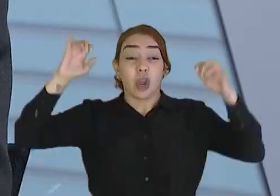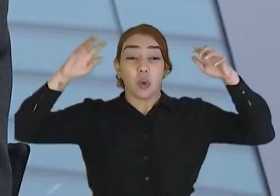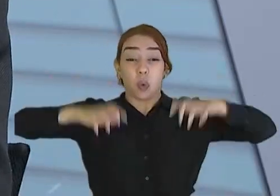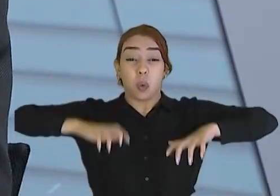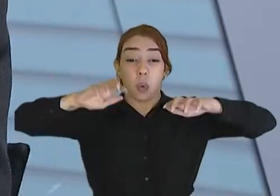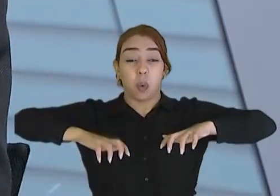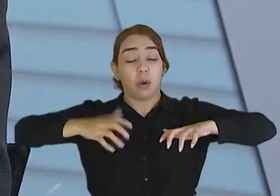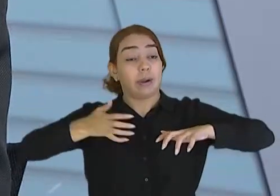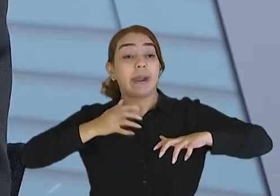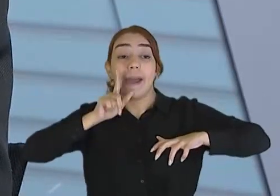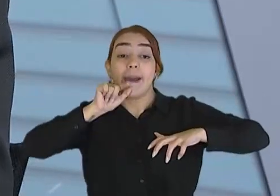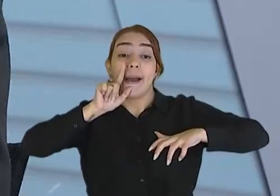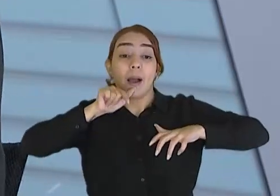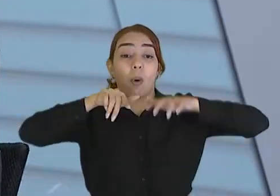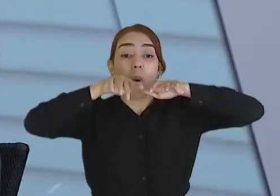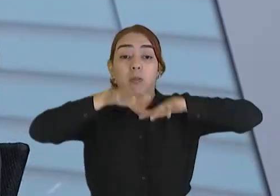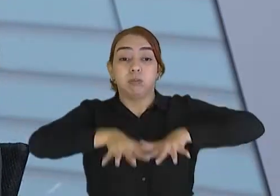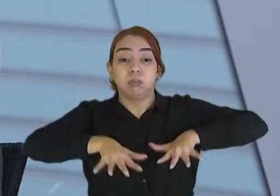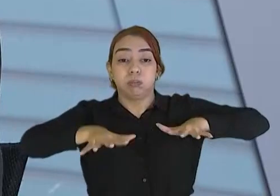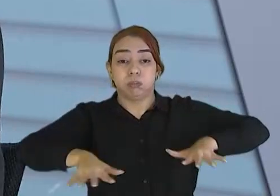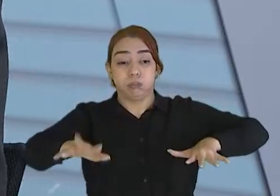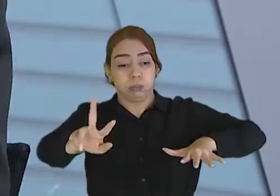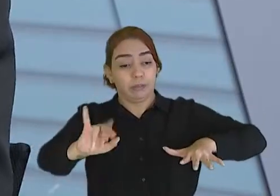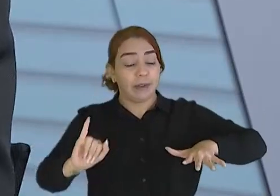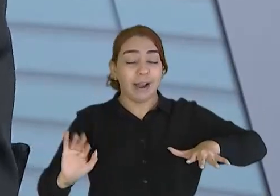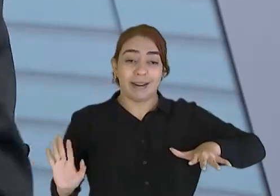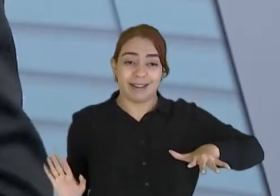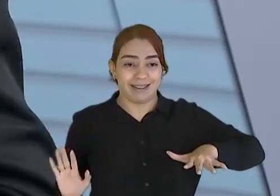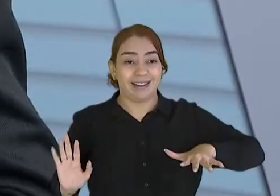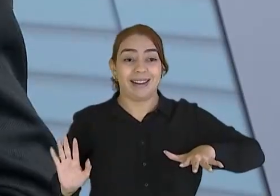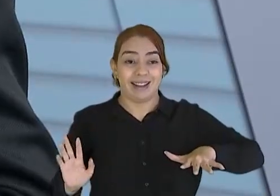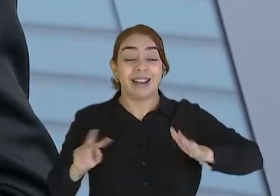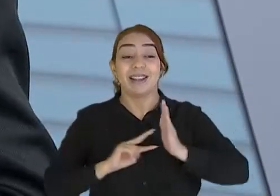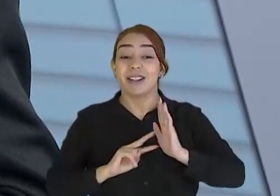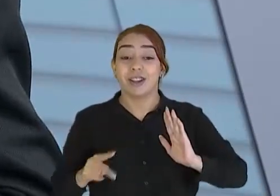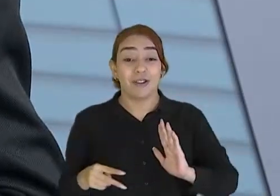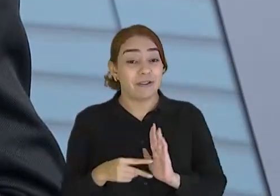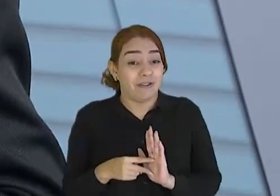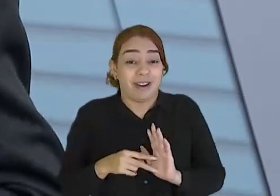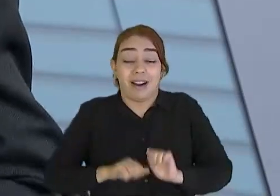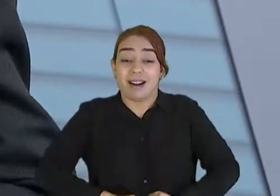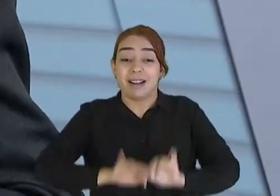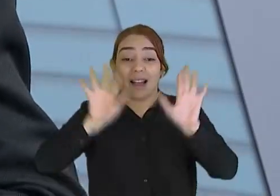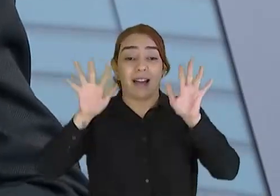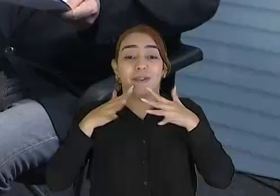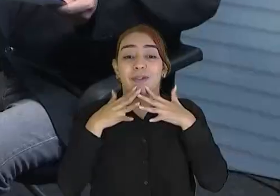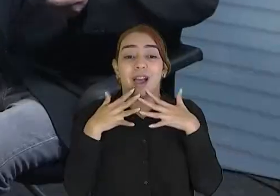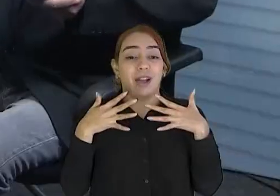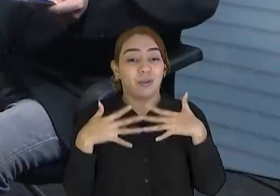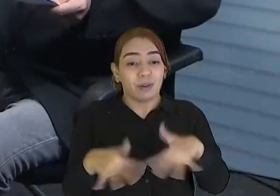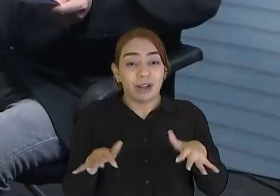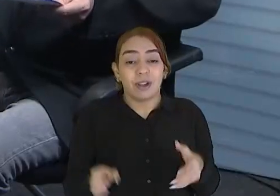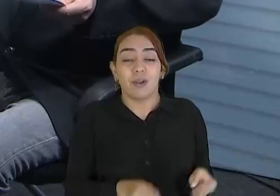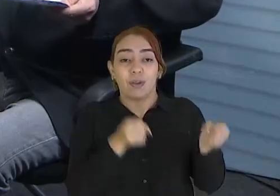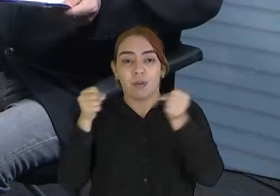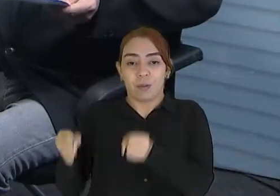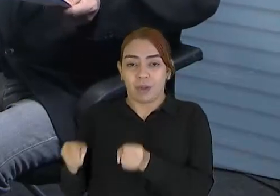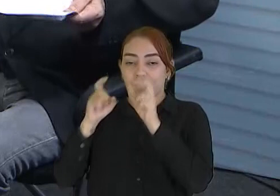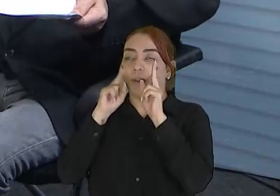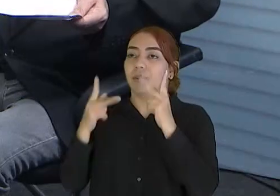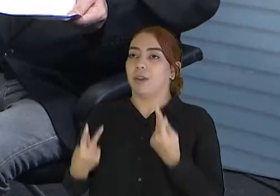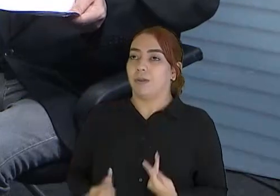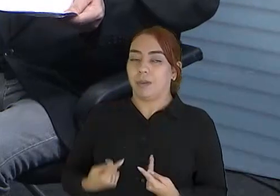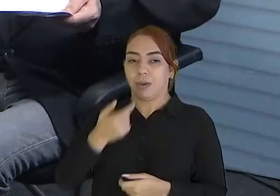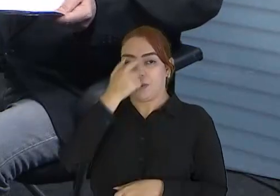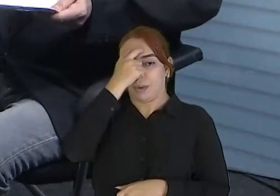natureza vem tirar o que não estava lá. Ou seja, isso é um sinal claro de que nós temos que... E nós